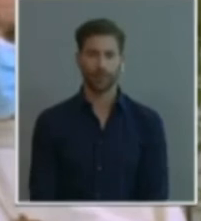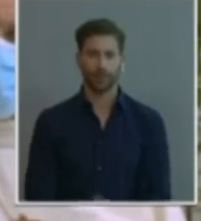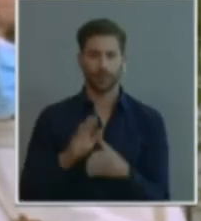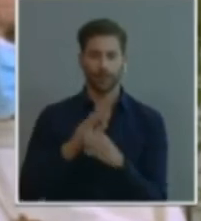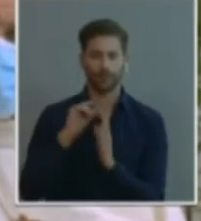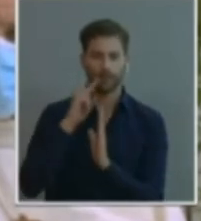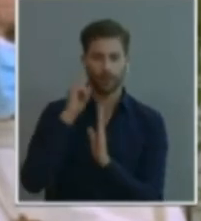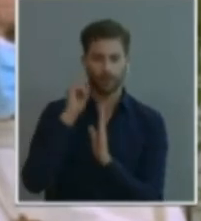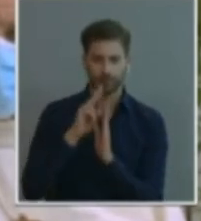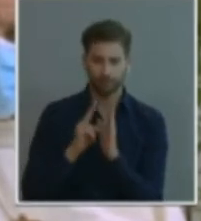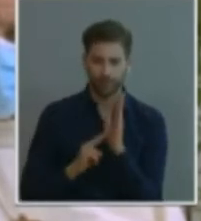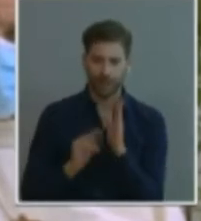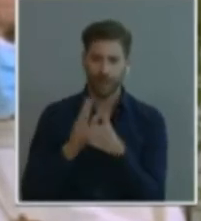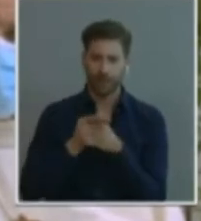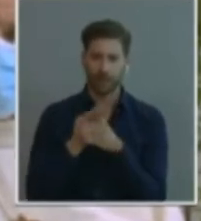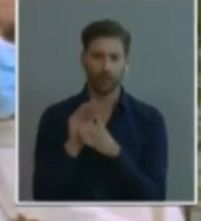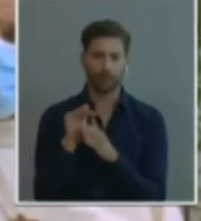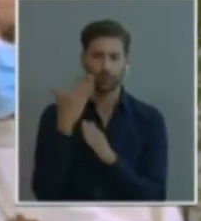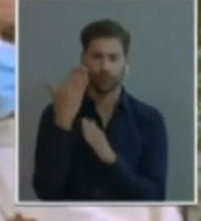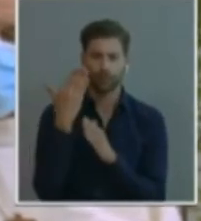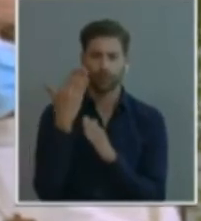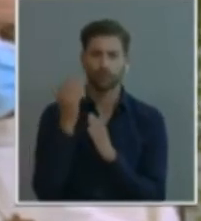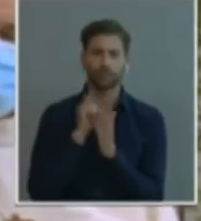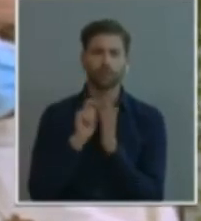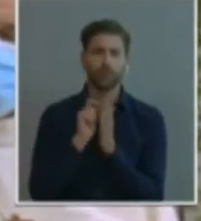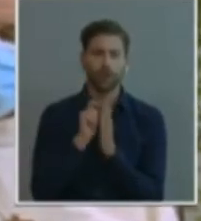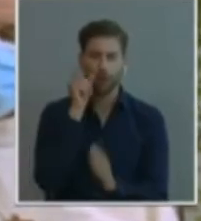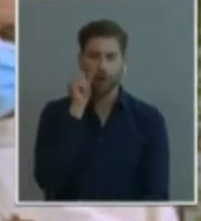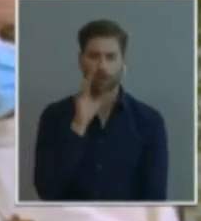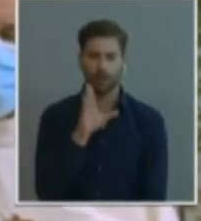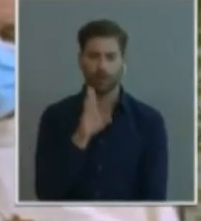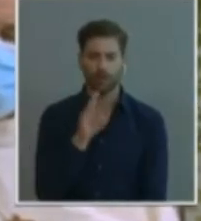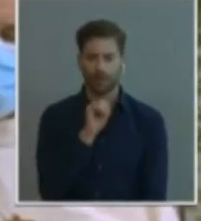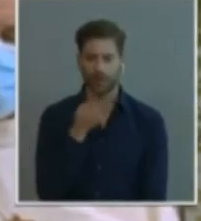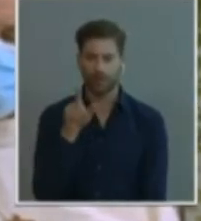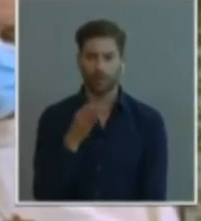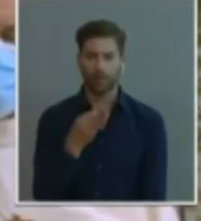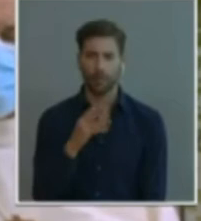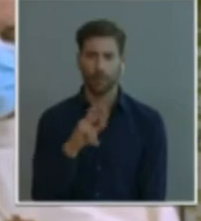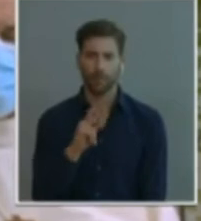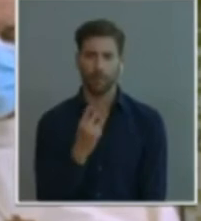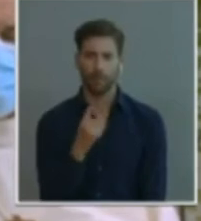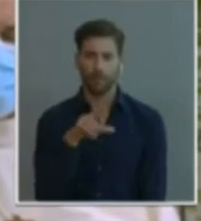Leitura da primeira epístola do apóstolo São Paulo aos Coríntios.